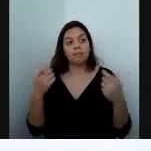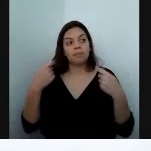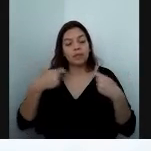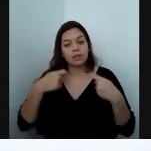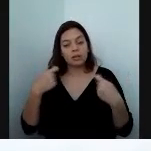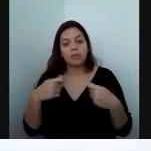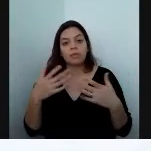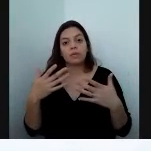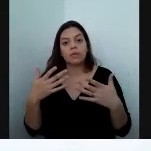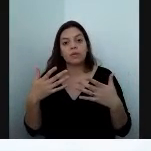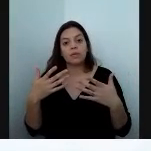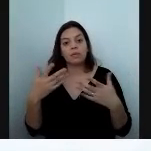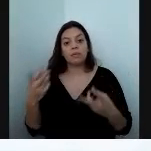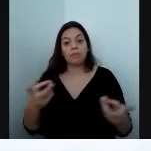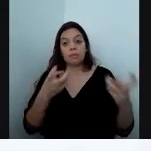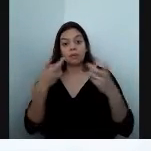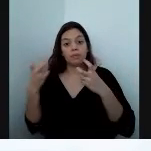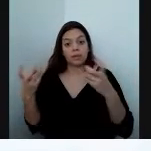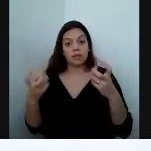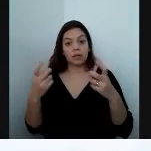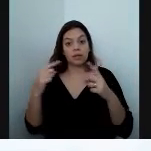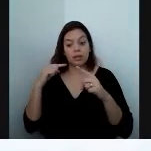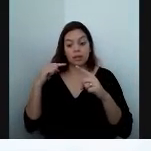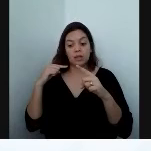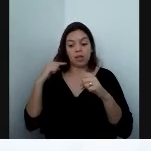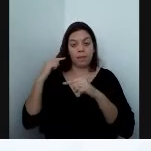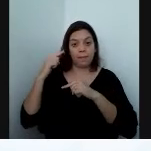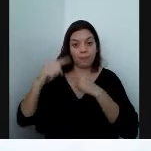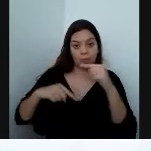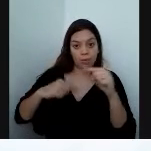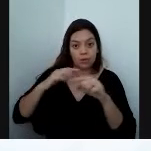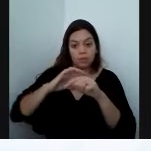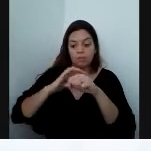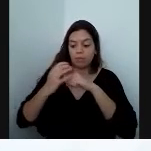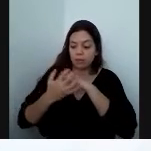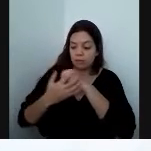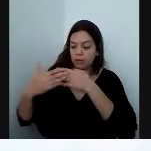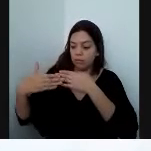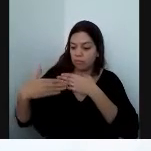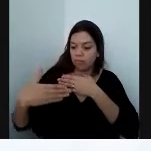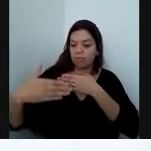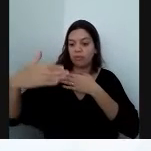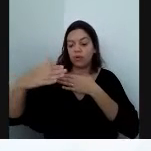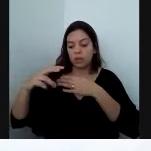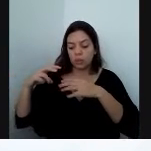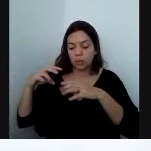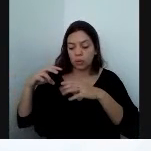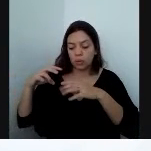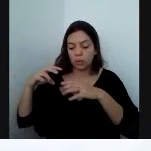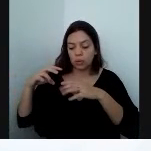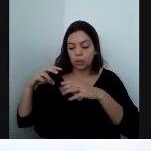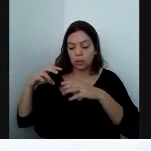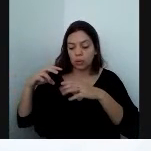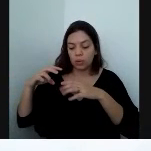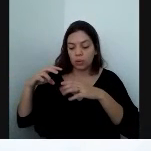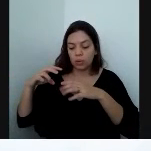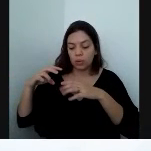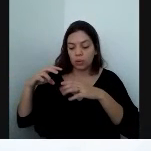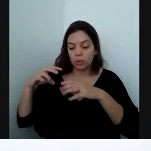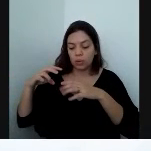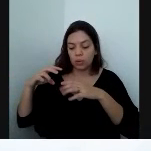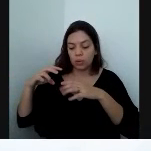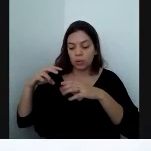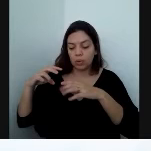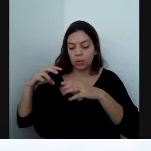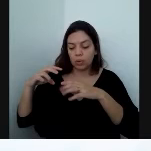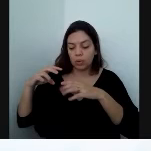quarentenas. Então, é necessário, sim. Eu creio que quando tiver um estudo da mudança, né, de 2020 para 2021,